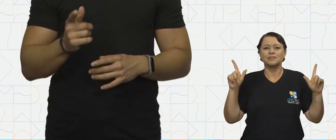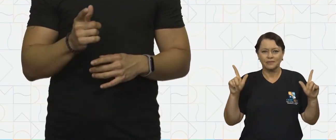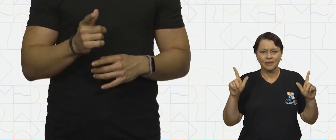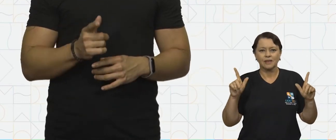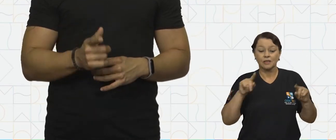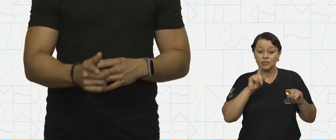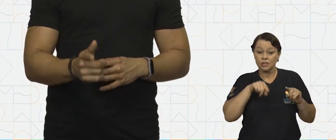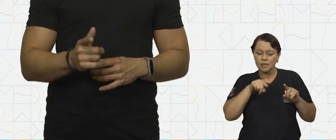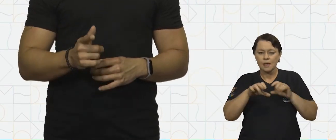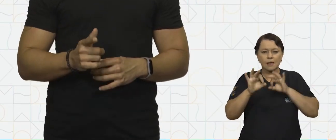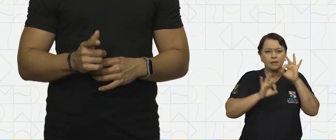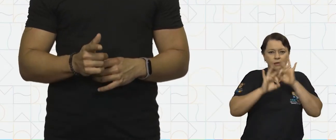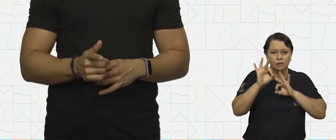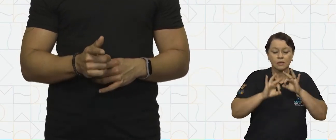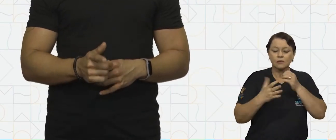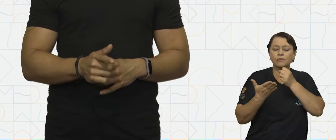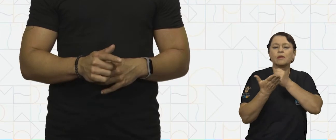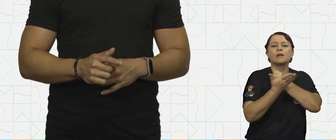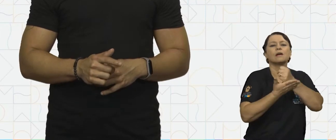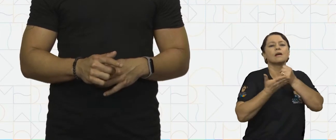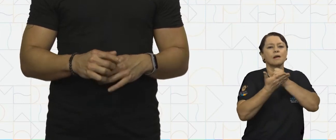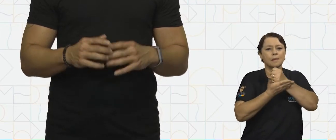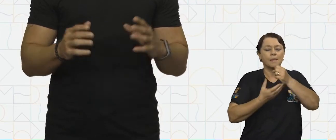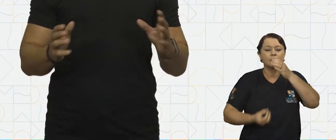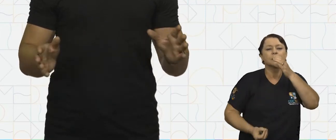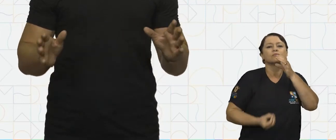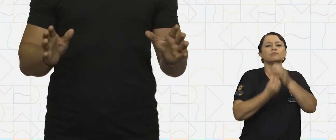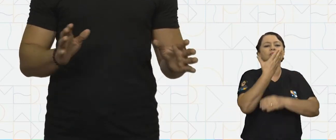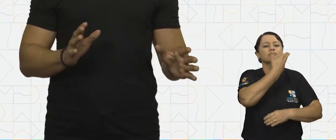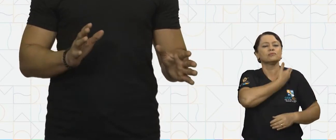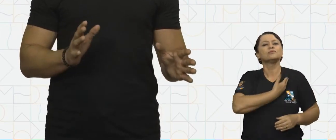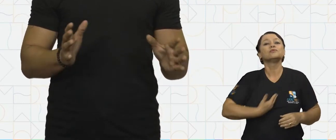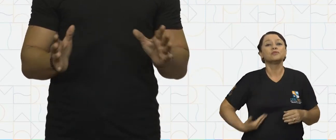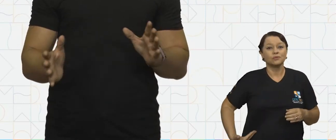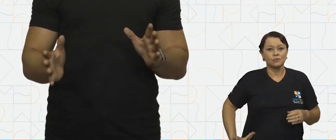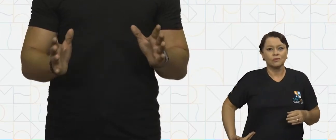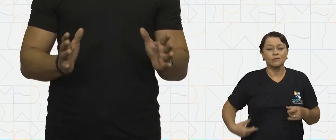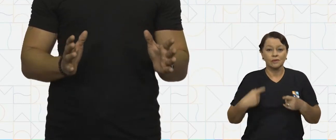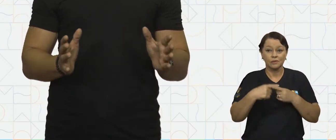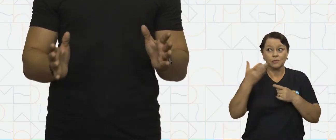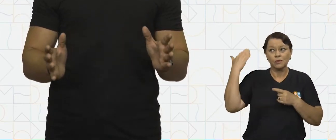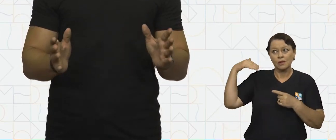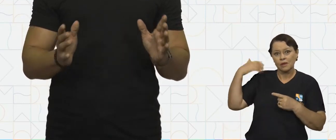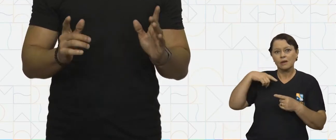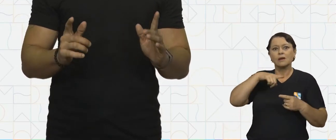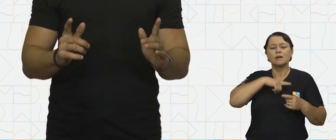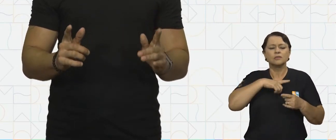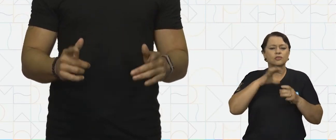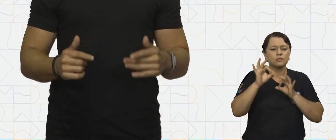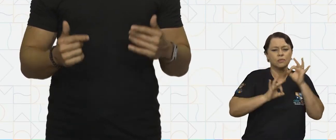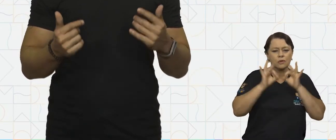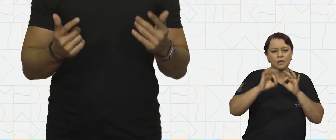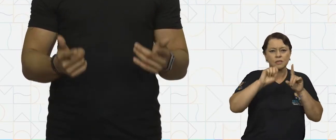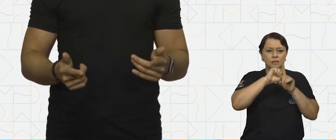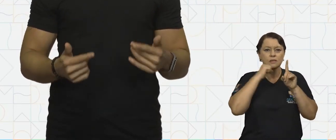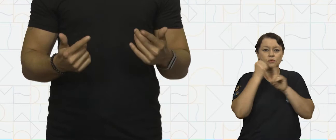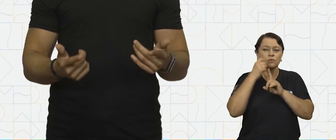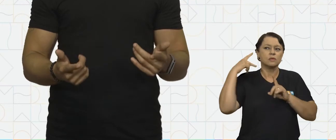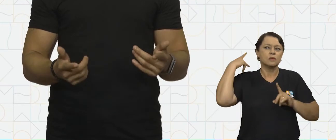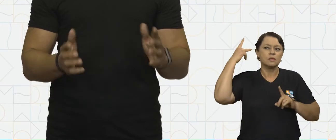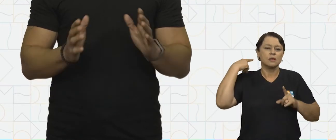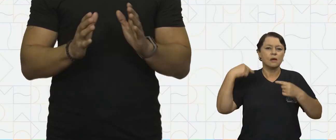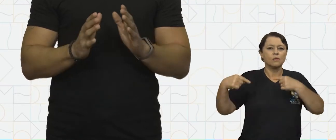configurações foram as bases para a constituição de um governo, já que existia uma organização social e política com distribuição